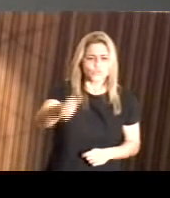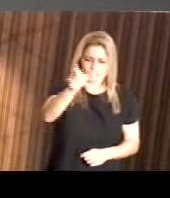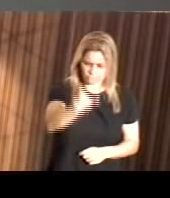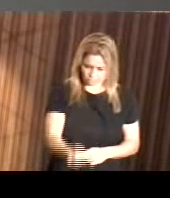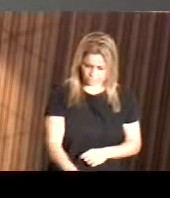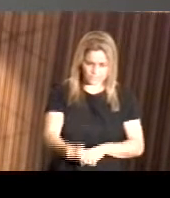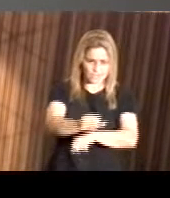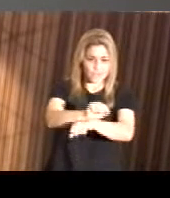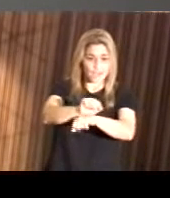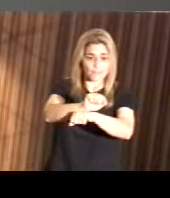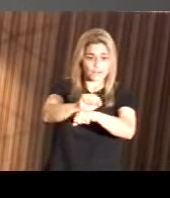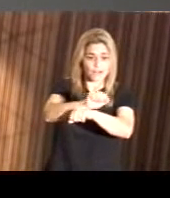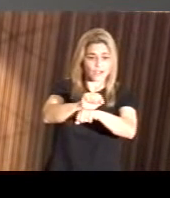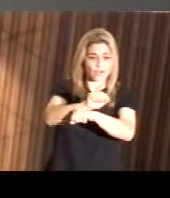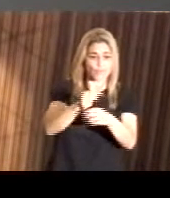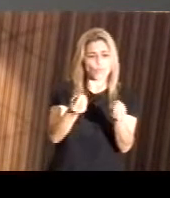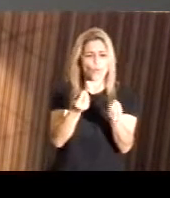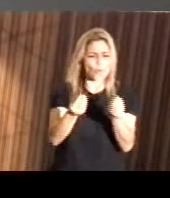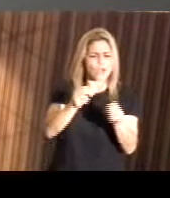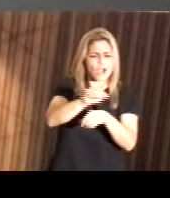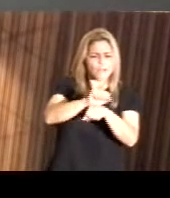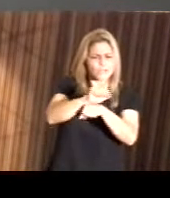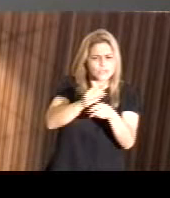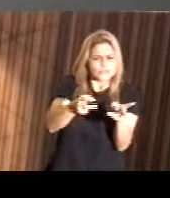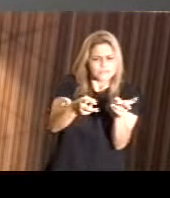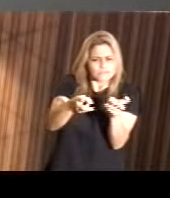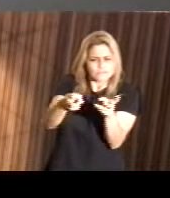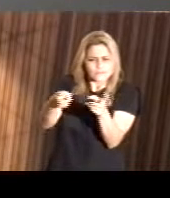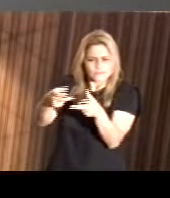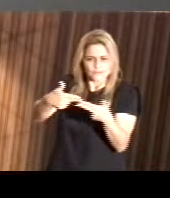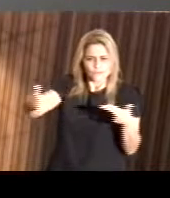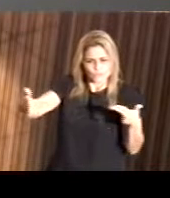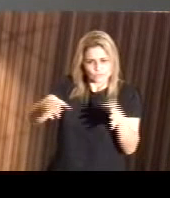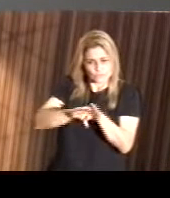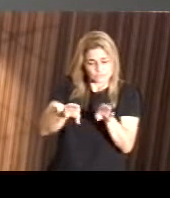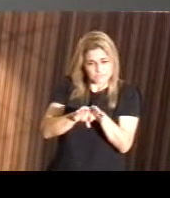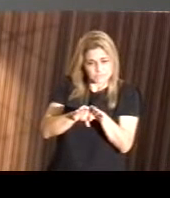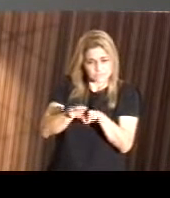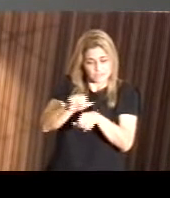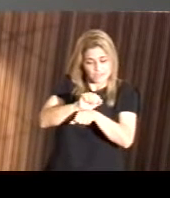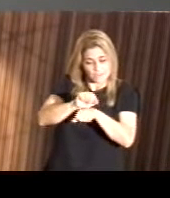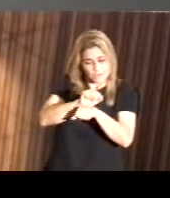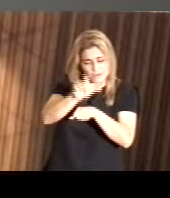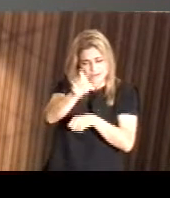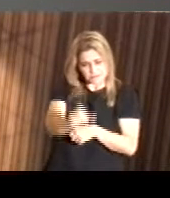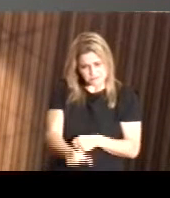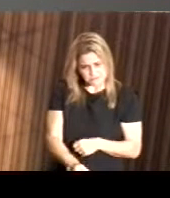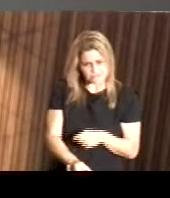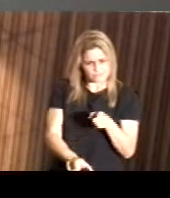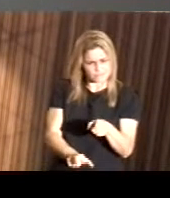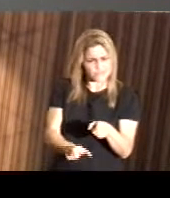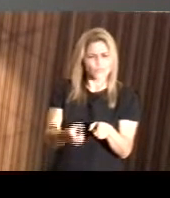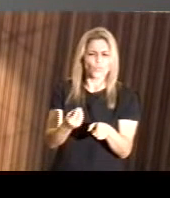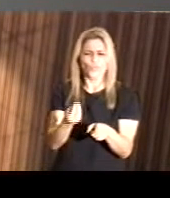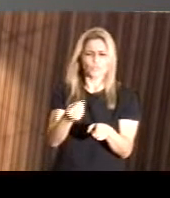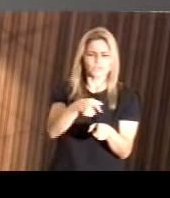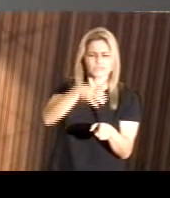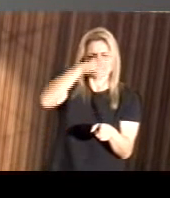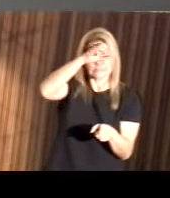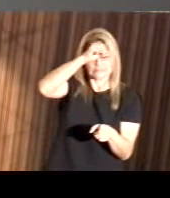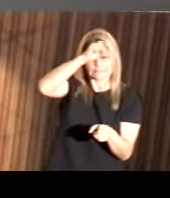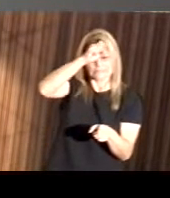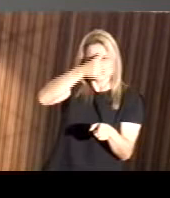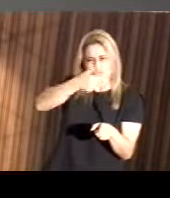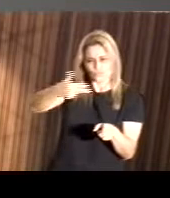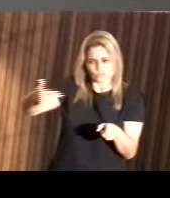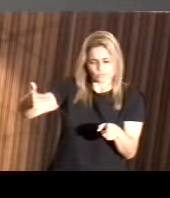de Abraão. O que essa janela da história tem para a gente se a gente olhar a história na perspectiva